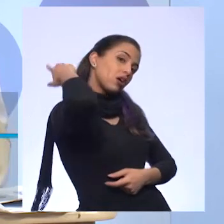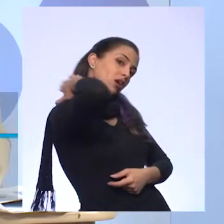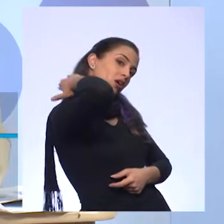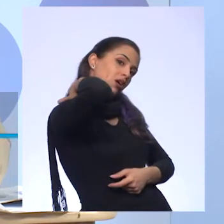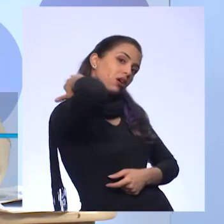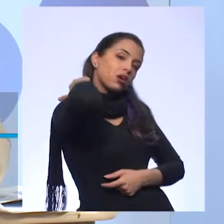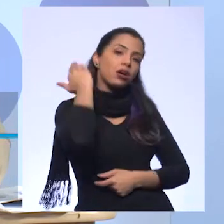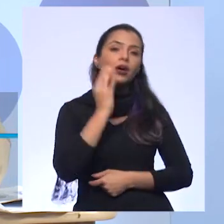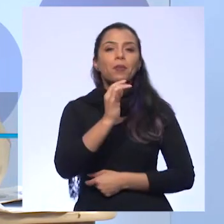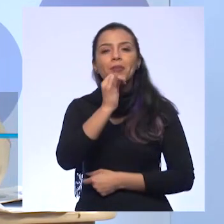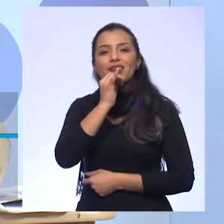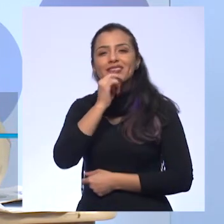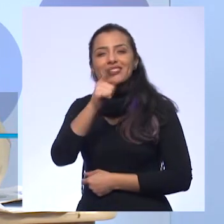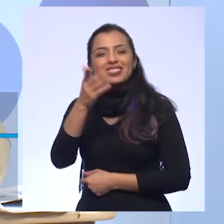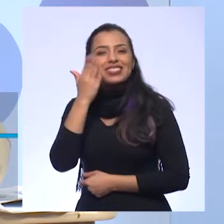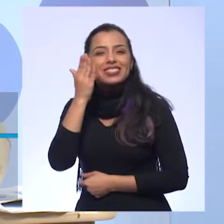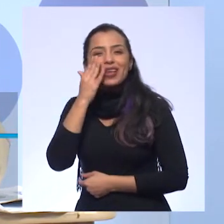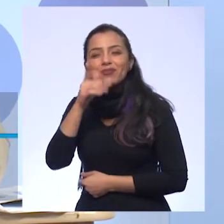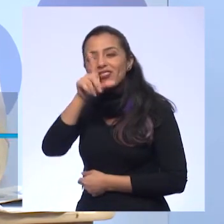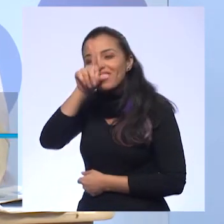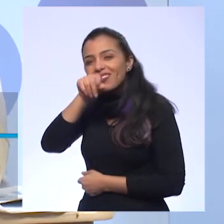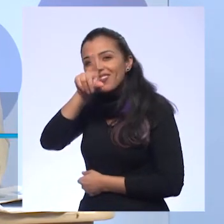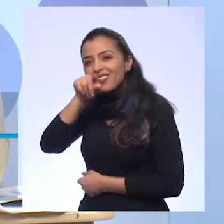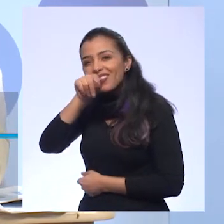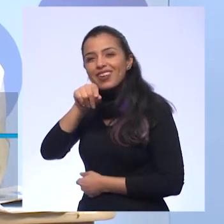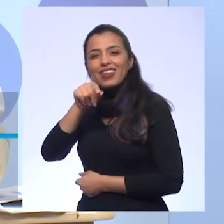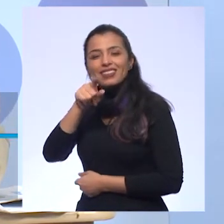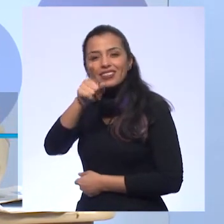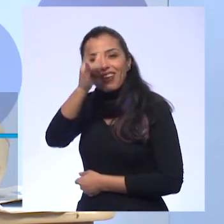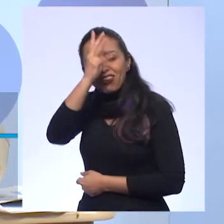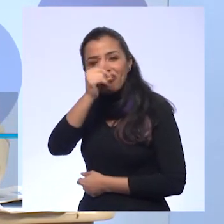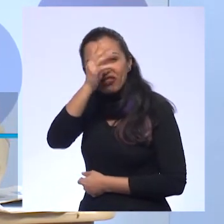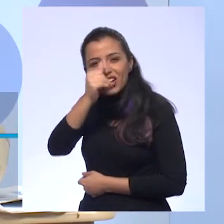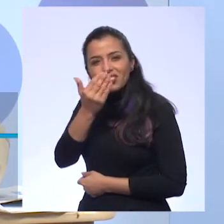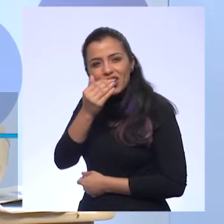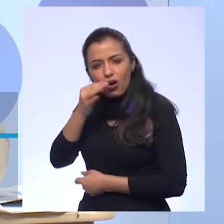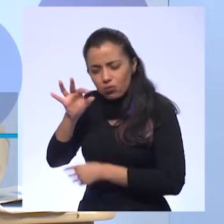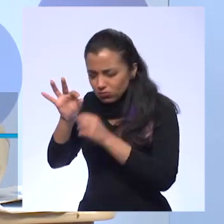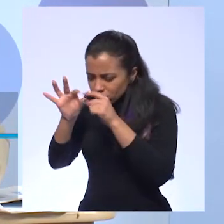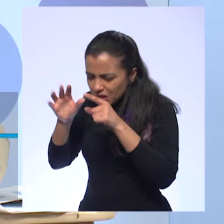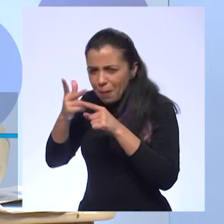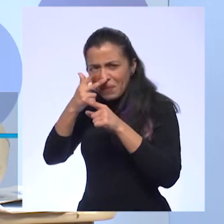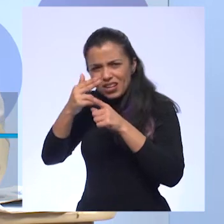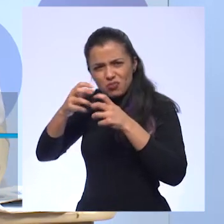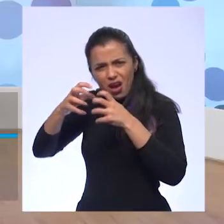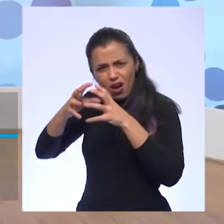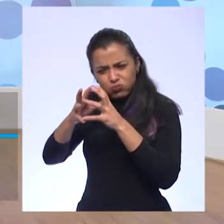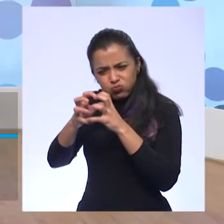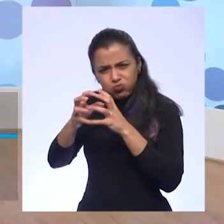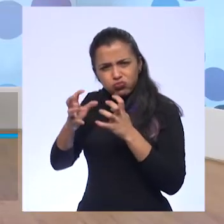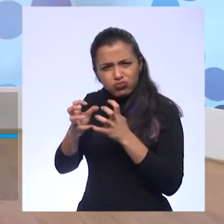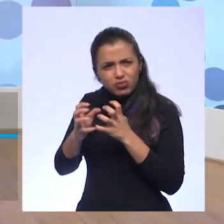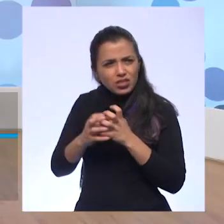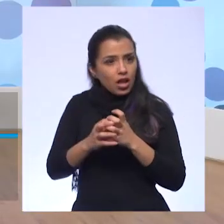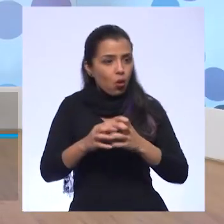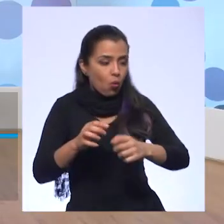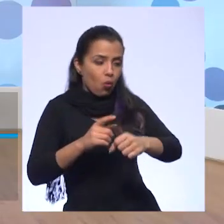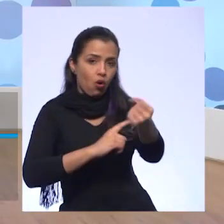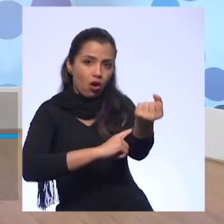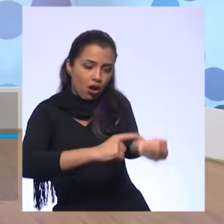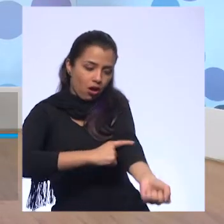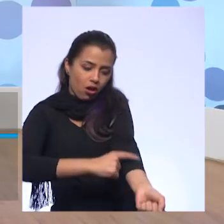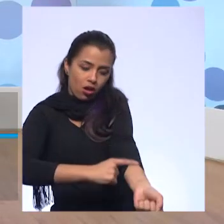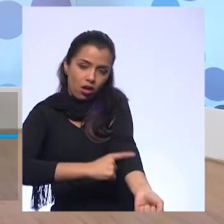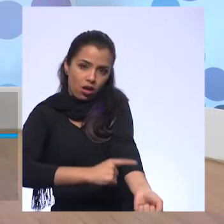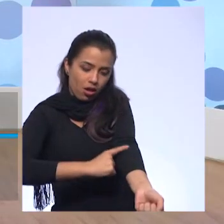ele vai ter como se fosse uma esponjinha lá dentro. Aquela esponjinha é a medula. É ali que é fabricado o sangue. Mas o rádio e a una também, né? Tem. São esses Todos ossos